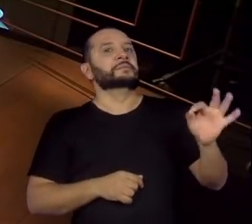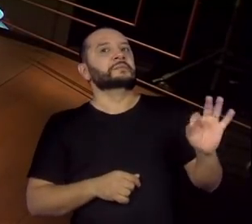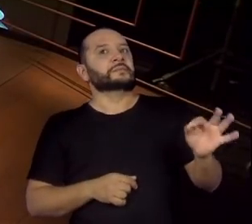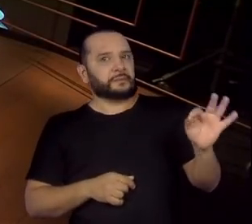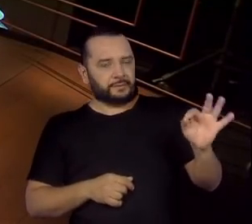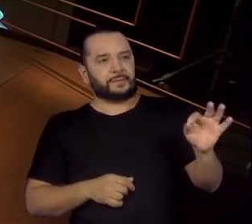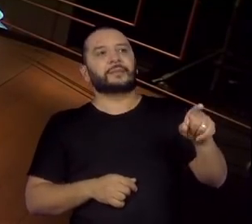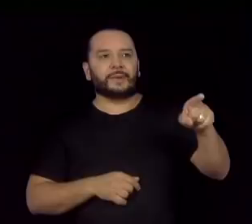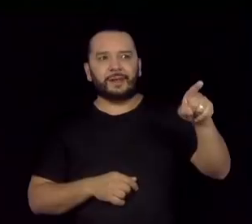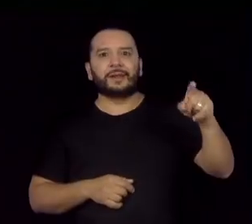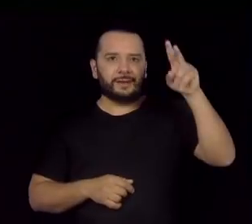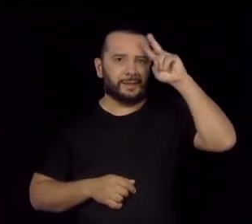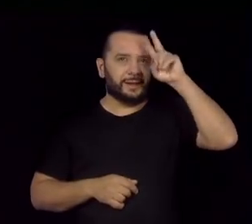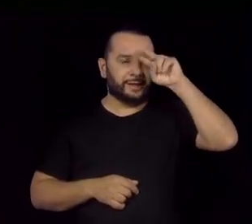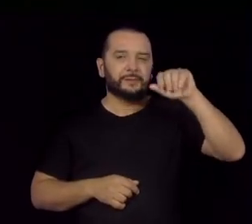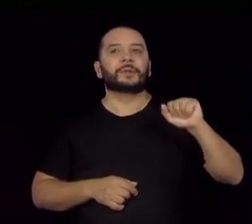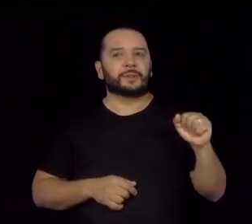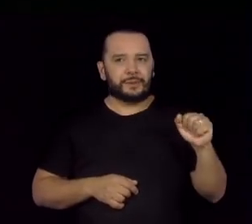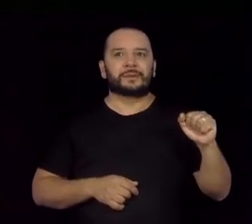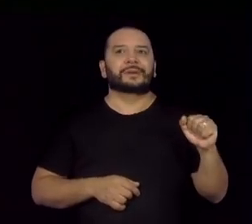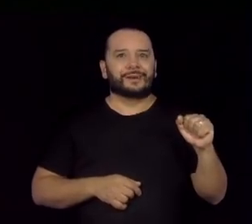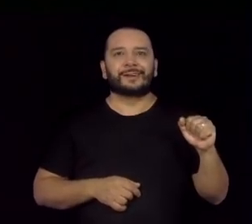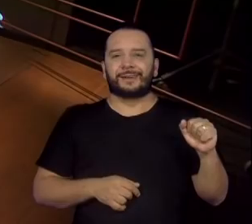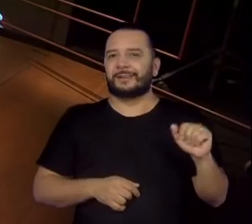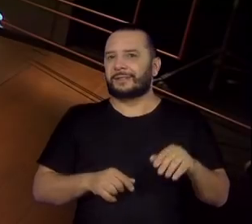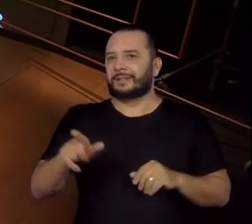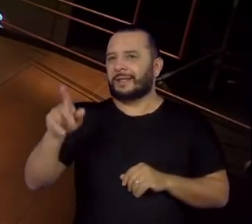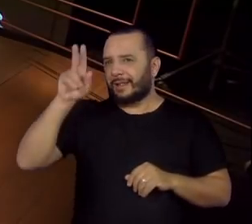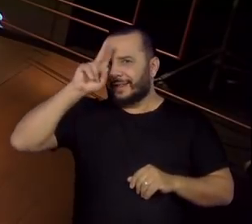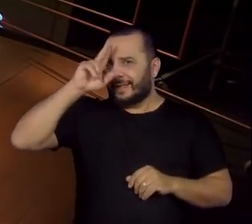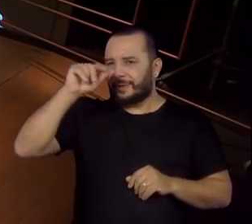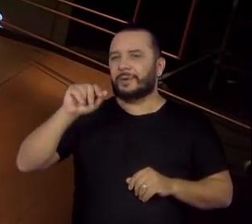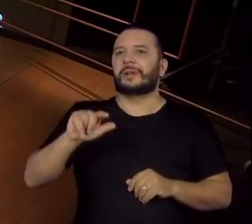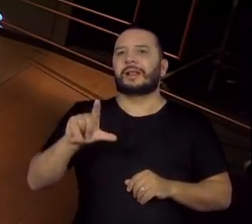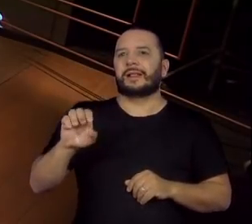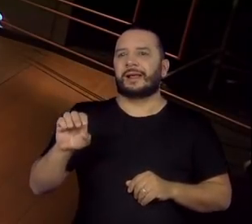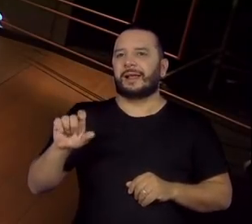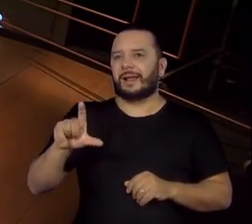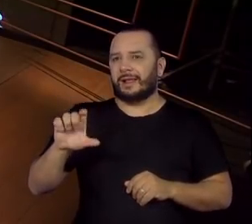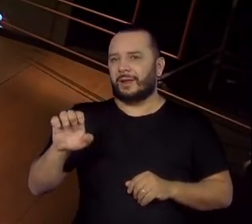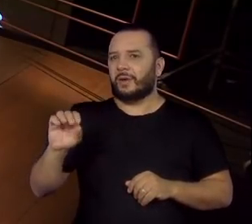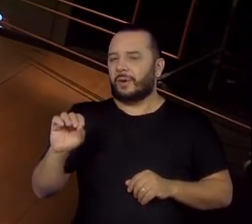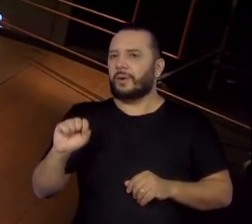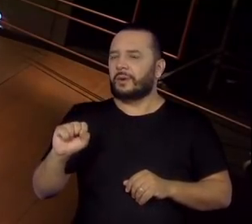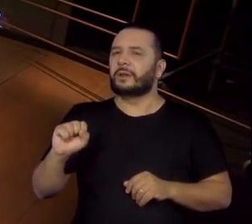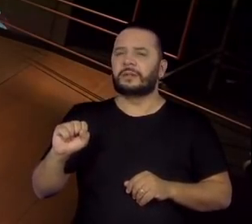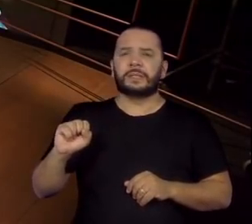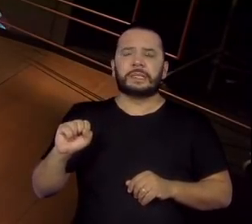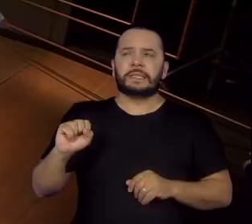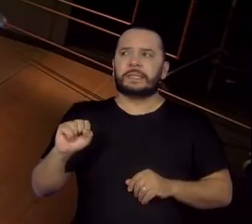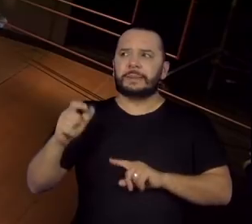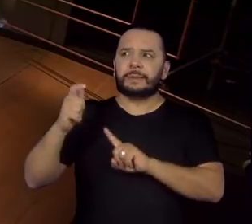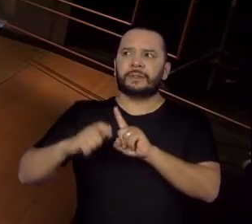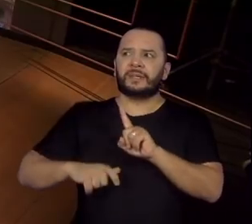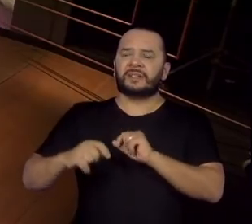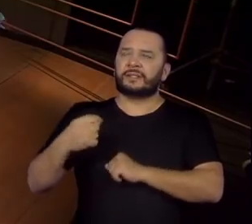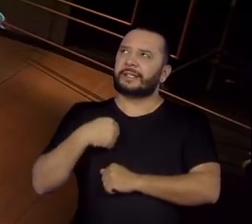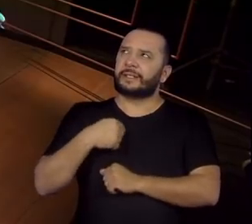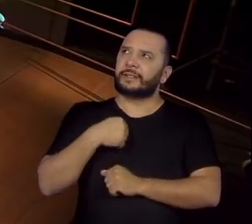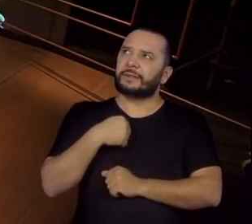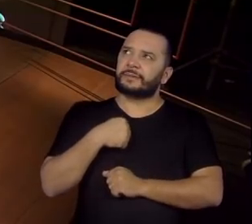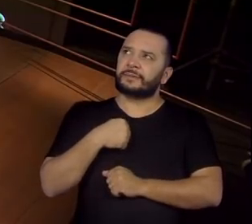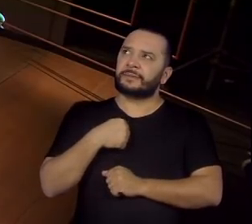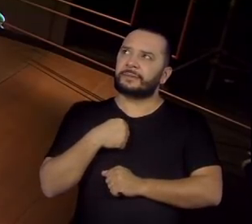nome do personagem, é Comfort. Porque o Babenco falou, olha, eu preciso de um cara